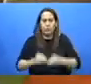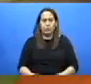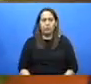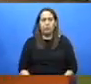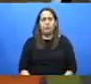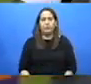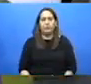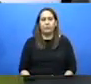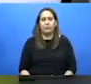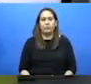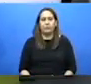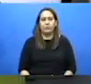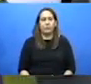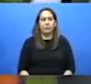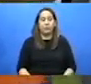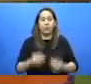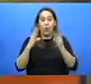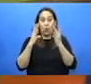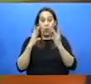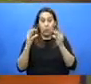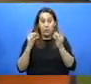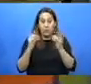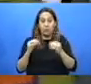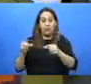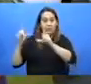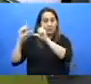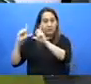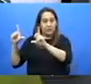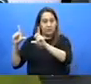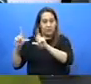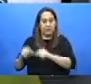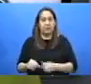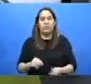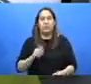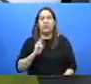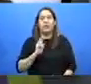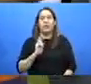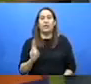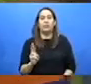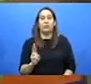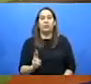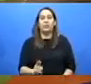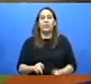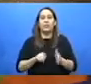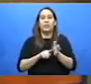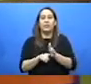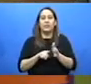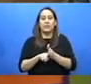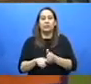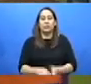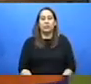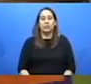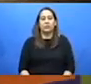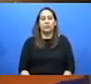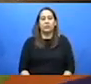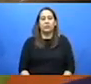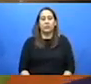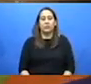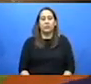aí agora, observando as imagens, nós vamos responder as perguntas que tem aí na